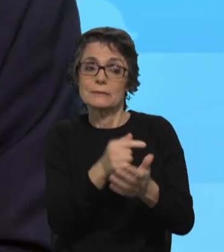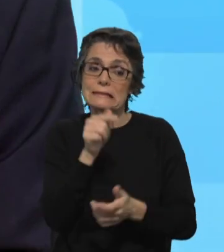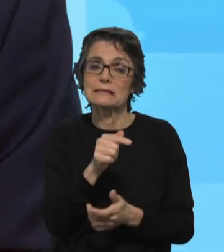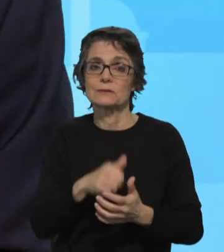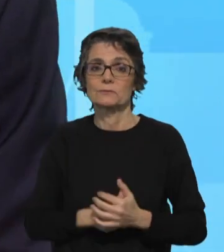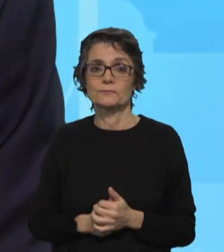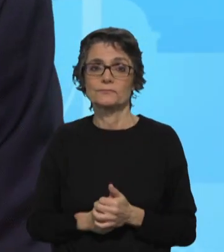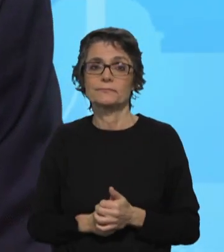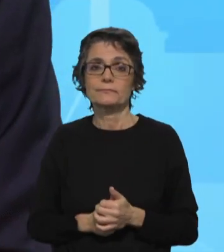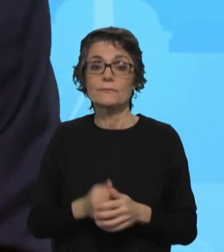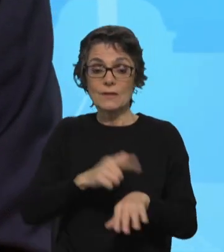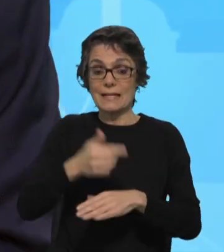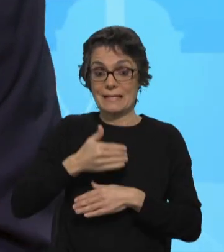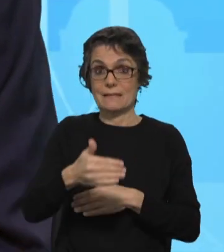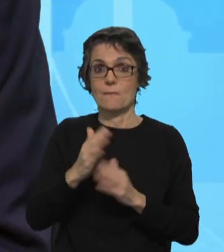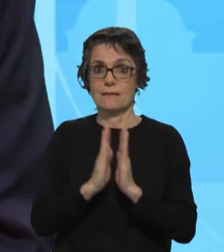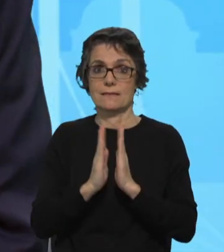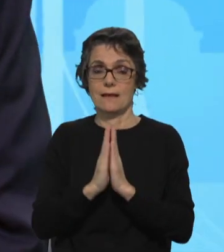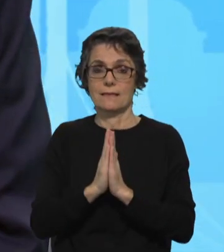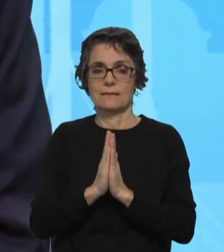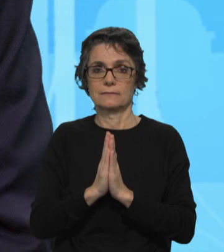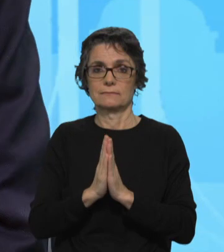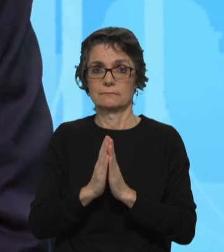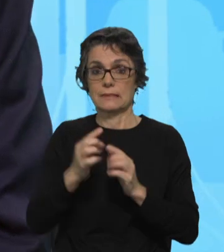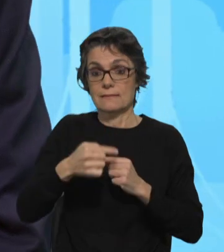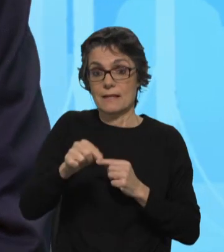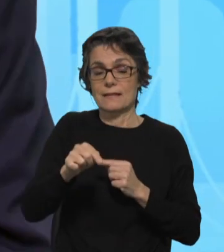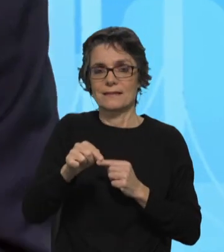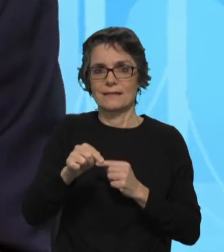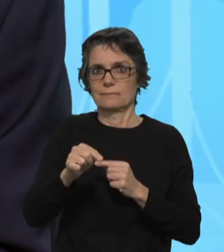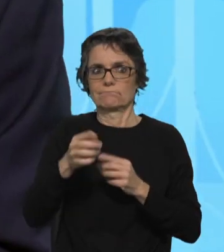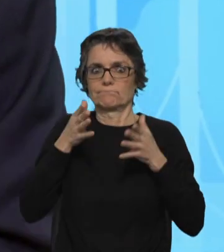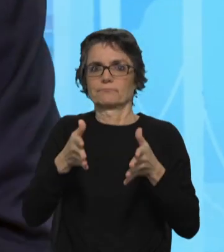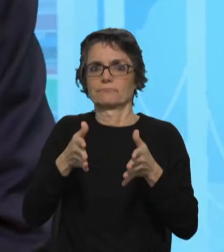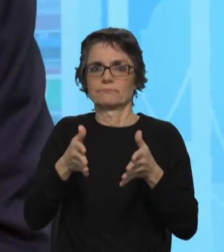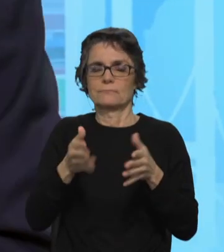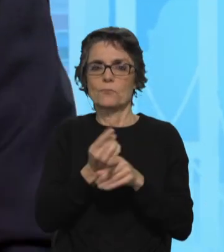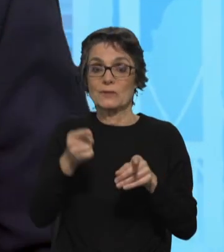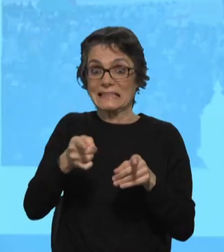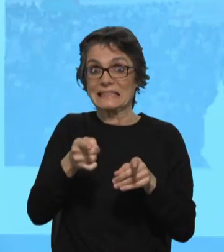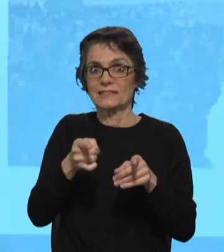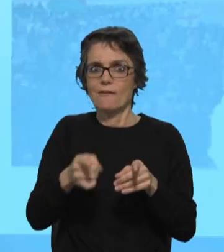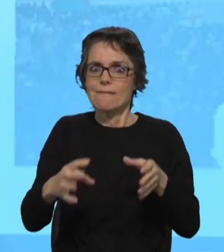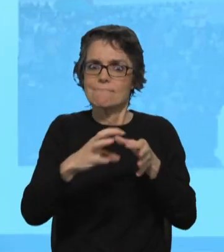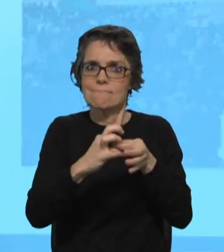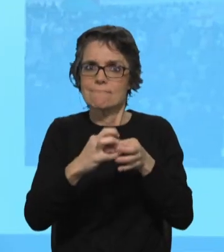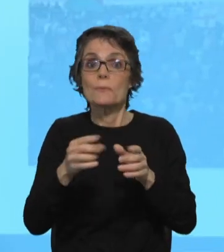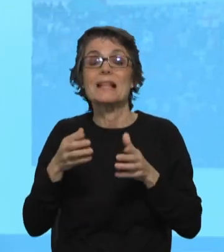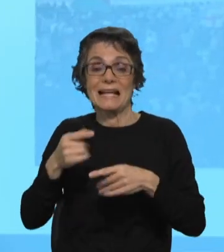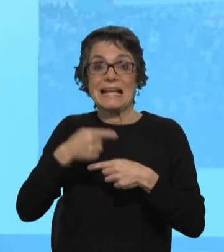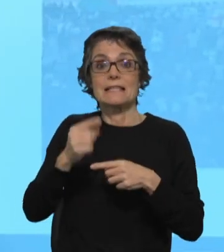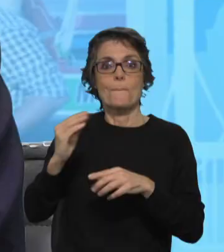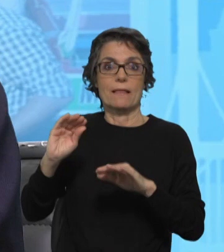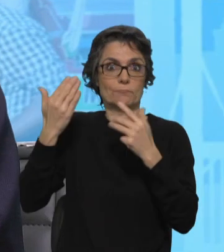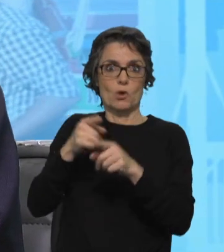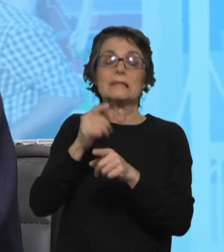eu diria, esta semana é, de facto, uma semana absolutamente central, porque é ela que faz a charneira. Daí se chamada Semana Maior. Um